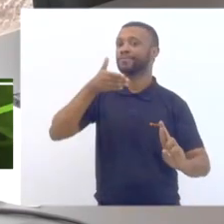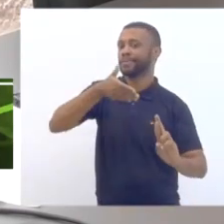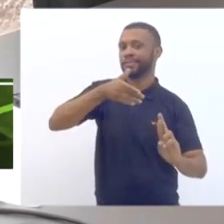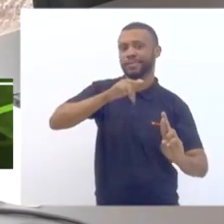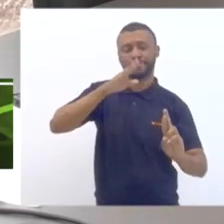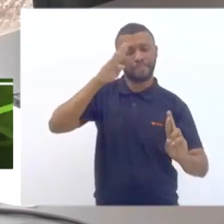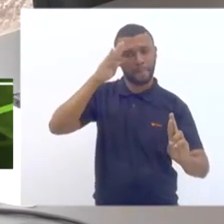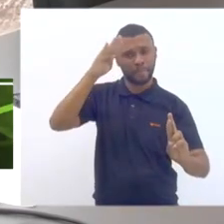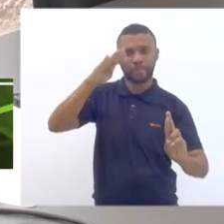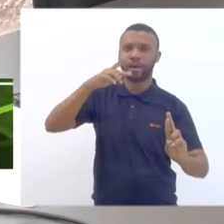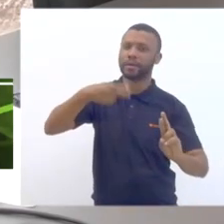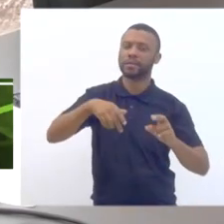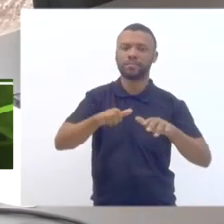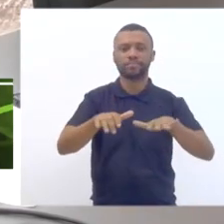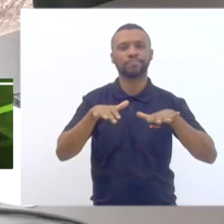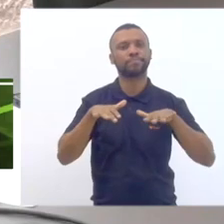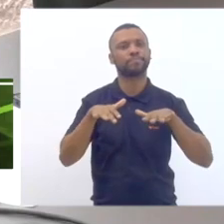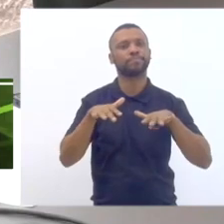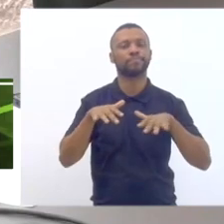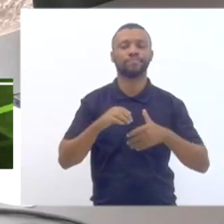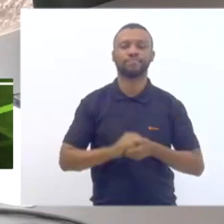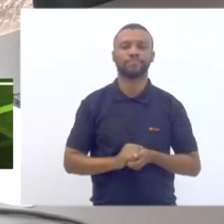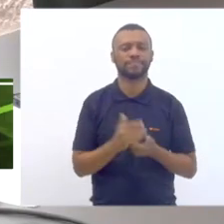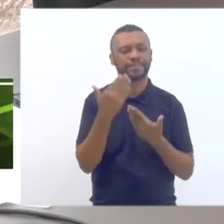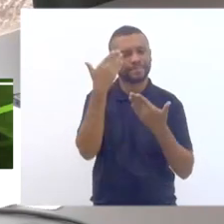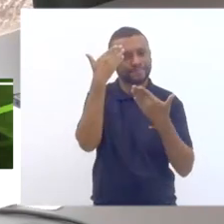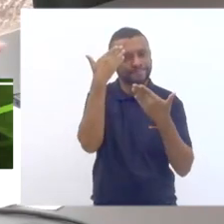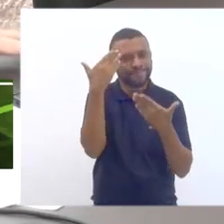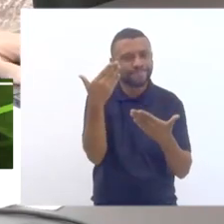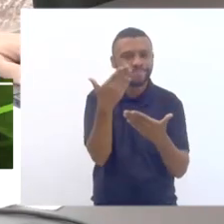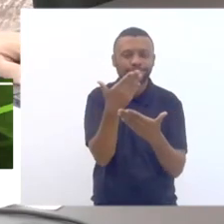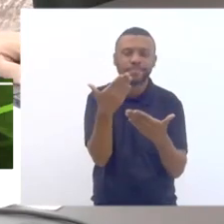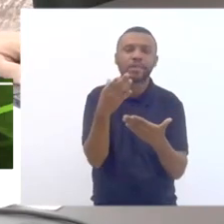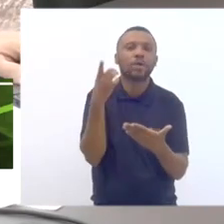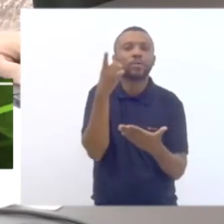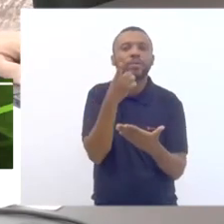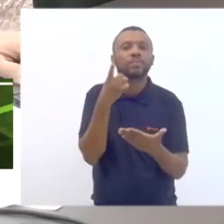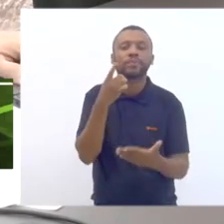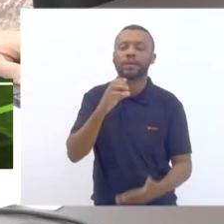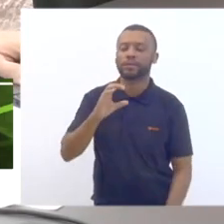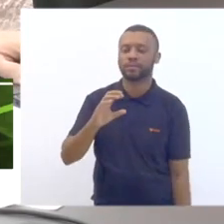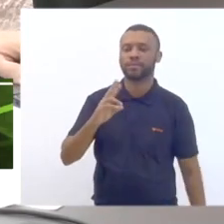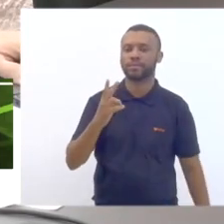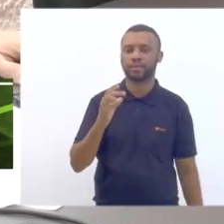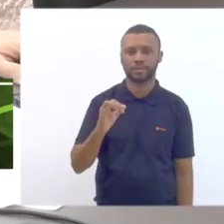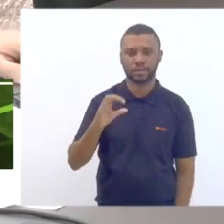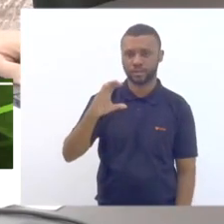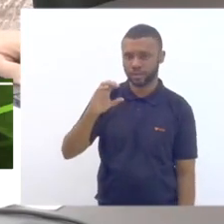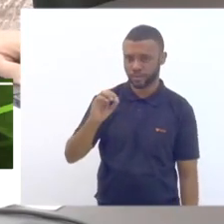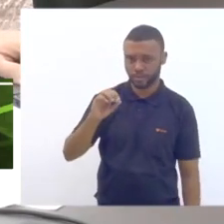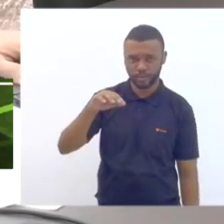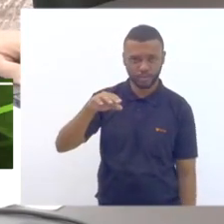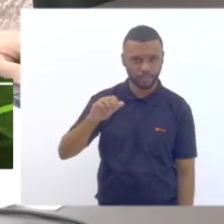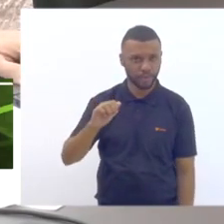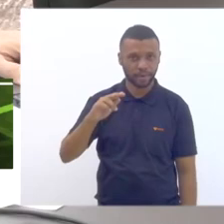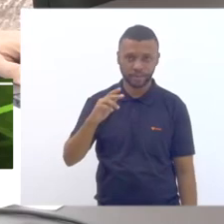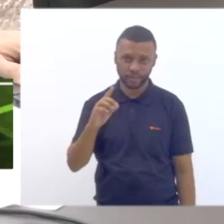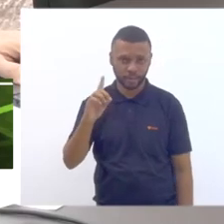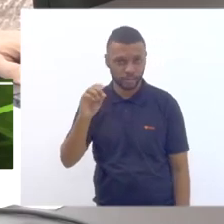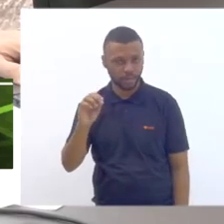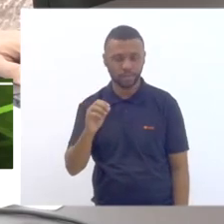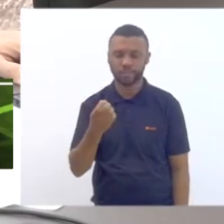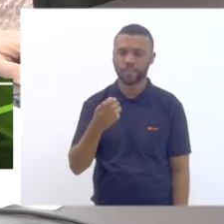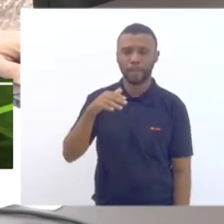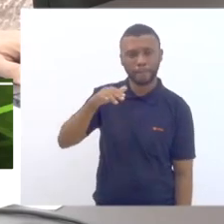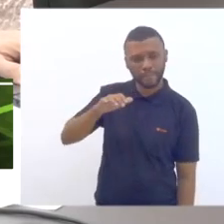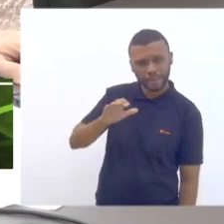Parlamento, agradecer aos deputados Chico Machado, Carlos Mink, Rosenberg,